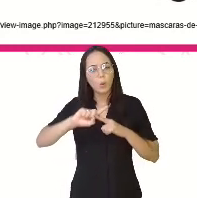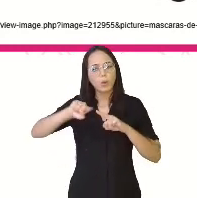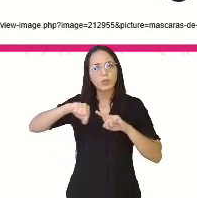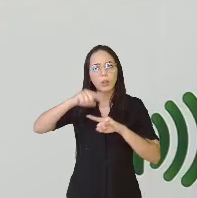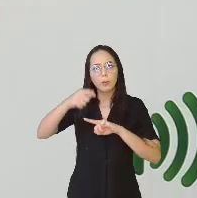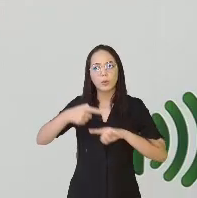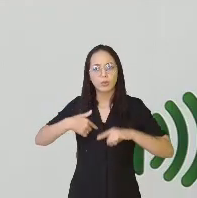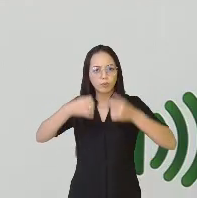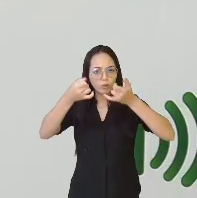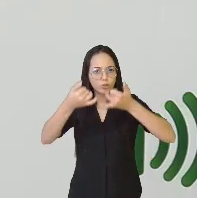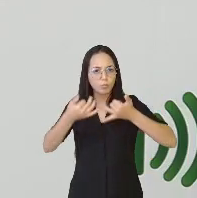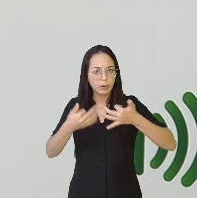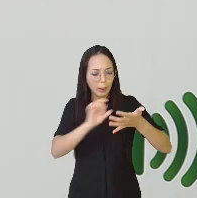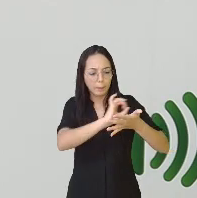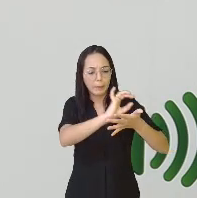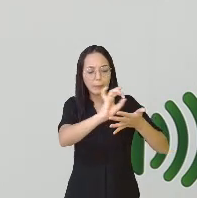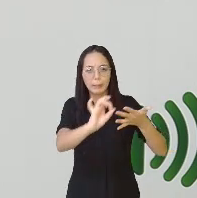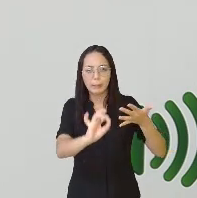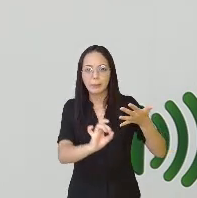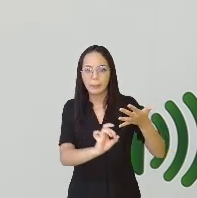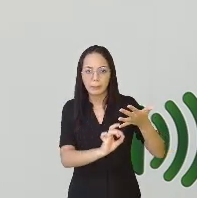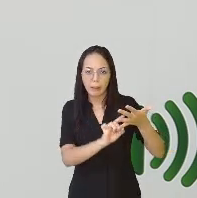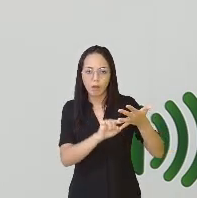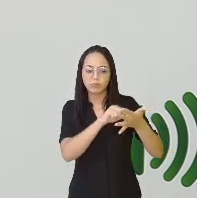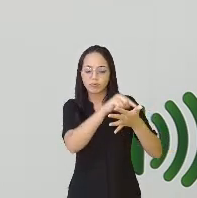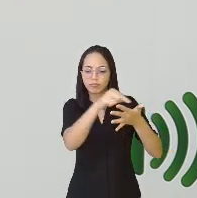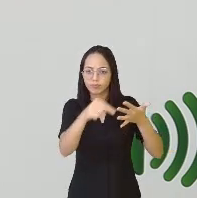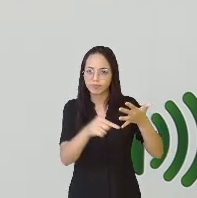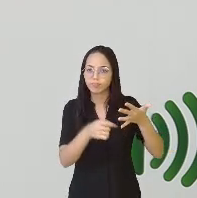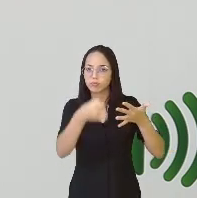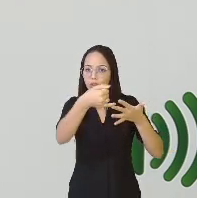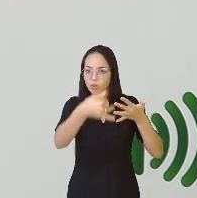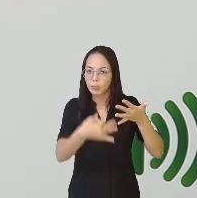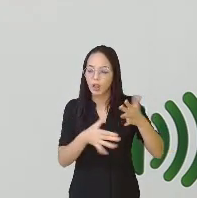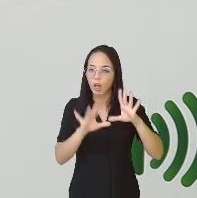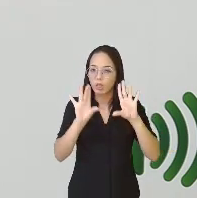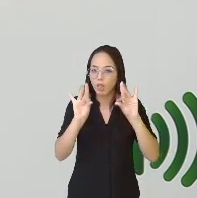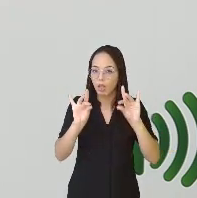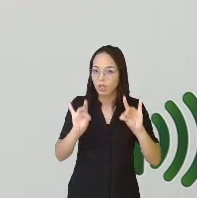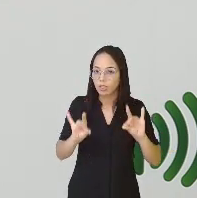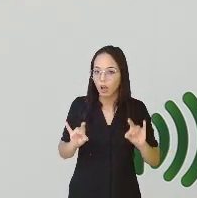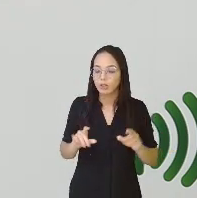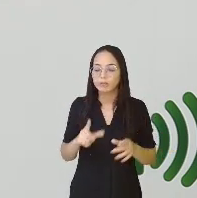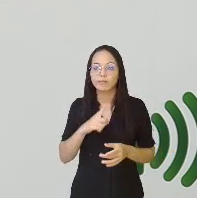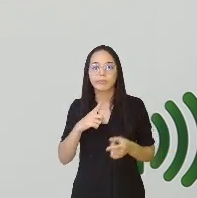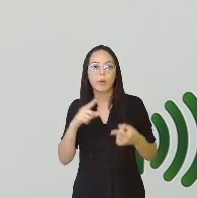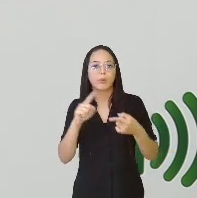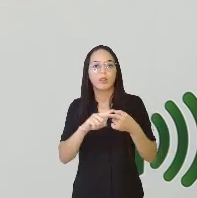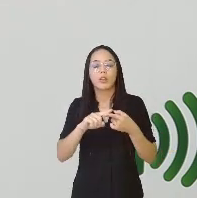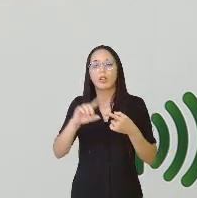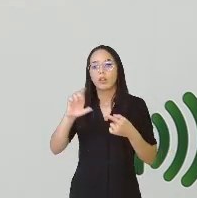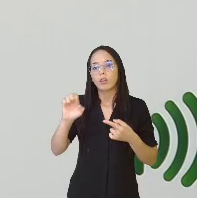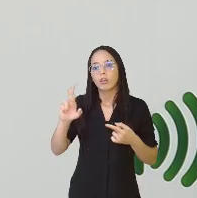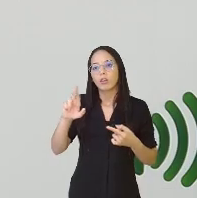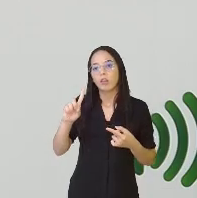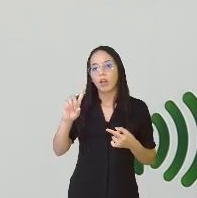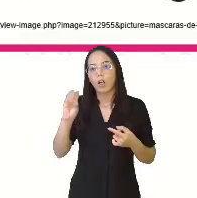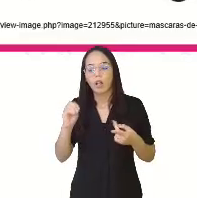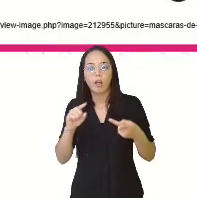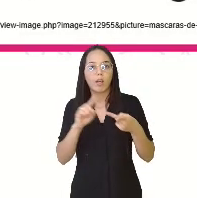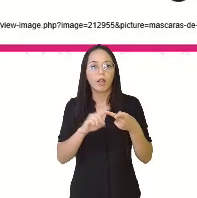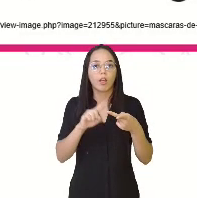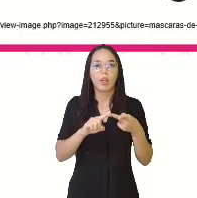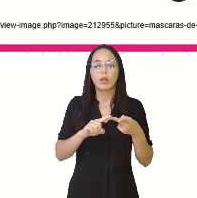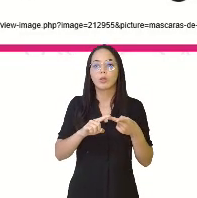estudar um pouquinho de cada coisa desses itens. Cada item desse vai ser explicado com detalhes, tá certo? Então, ele é formado pelo enredo,